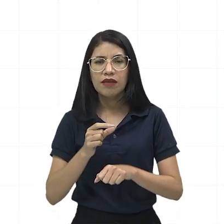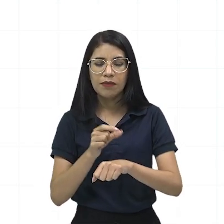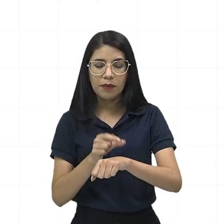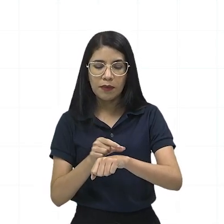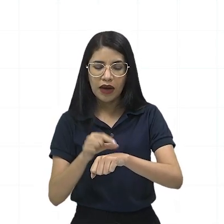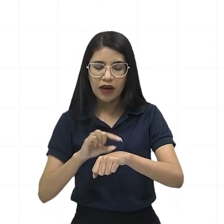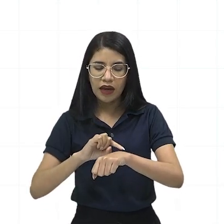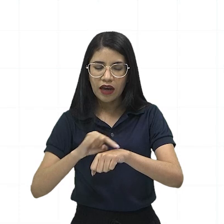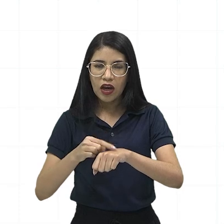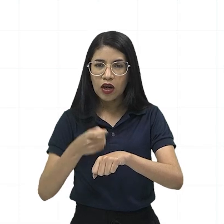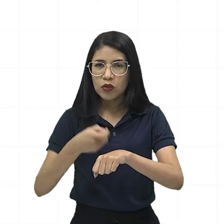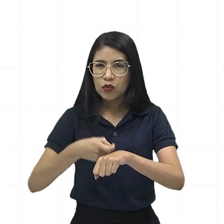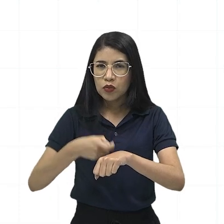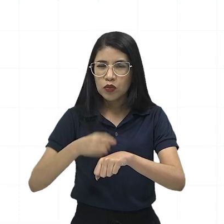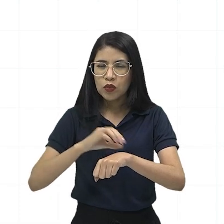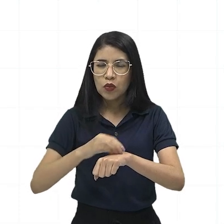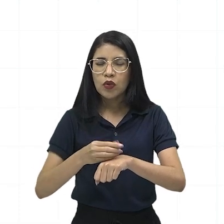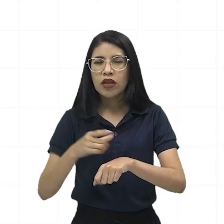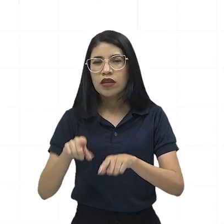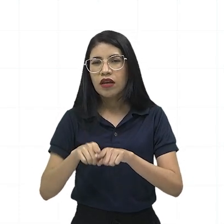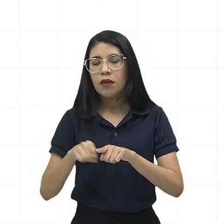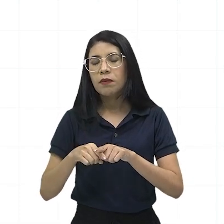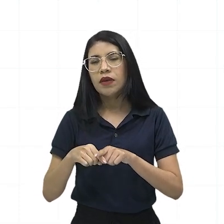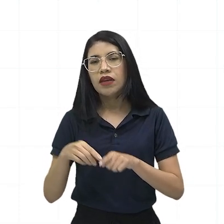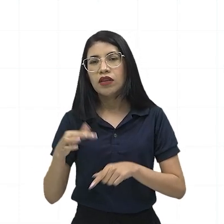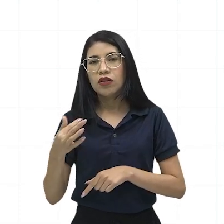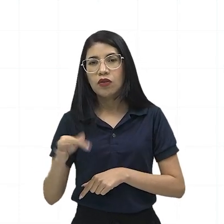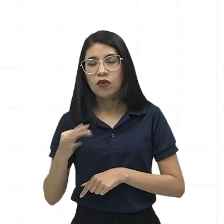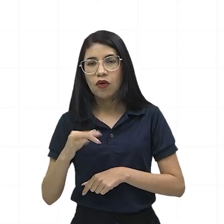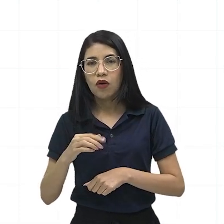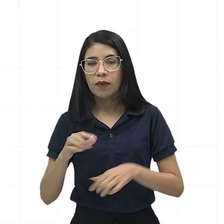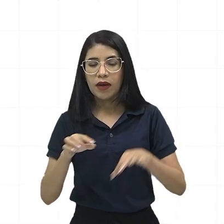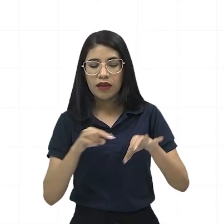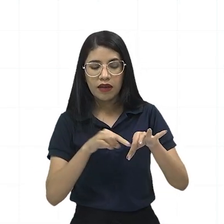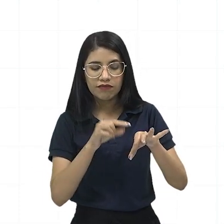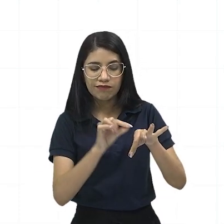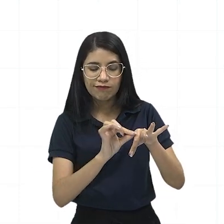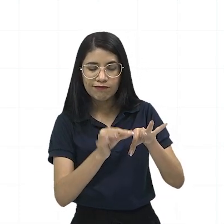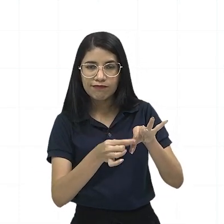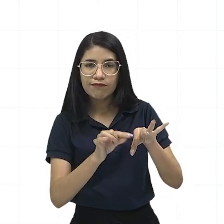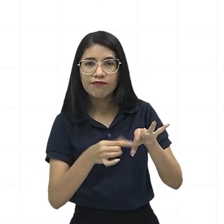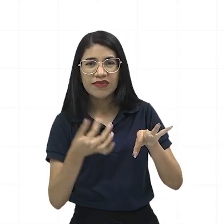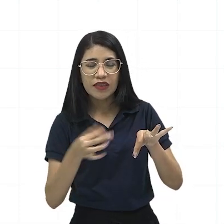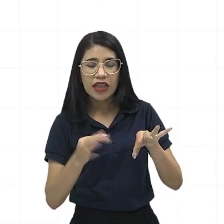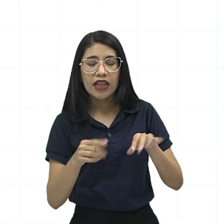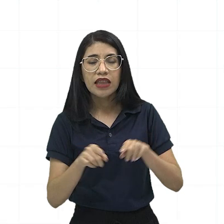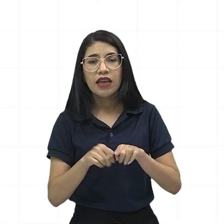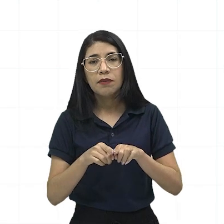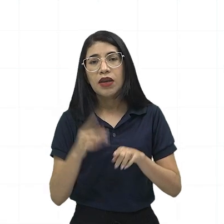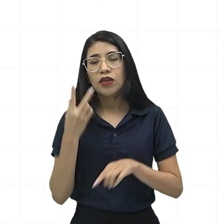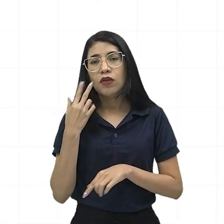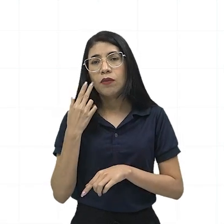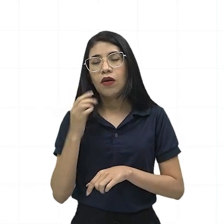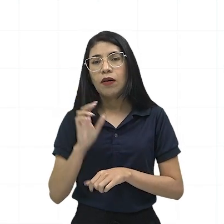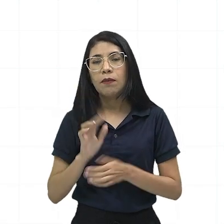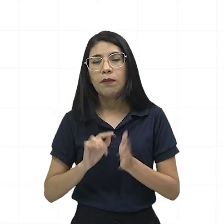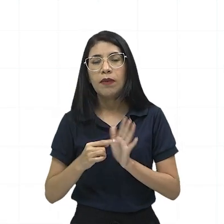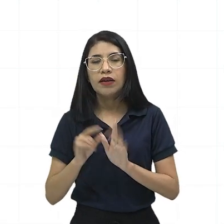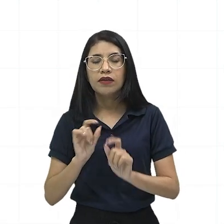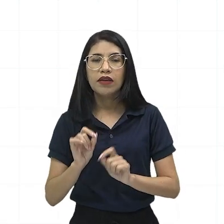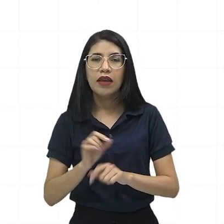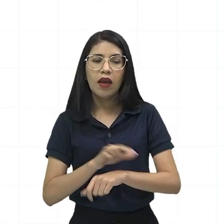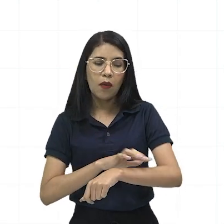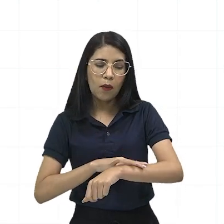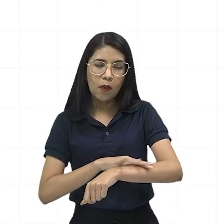lesões endurecidas e dolorosas nos órgãos genitais. Também é comum aparecerem aí manchas vermelhas